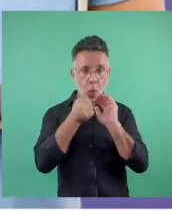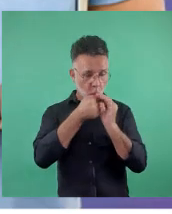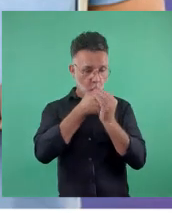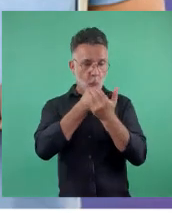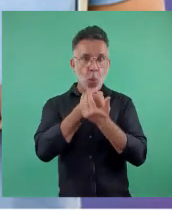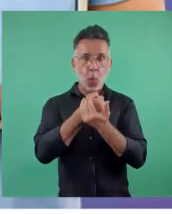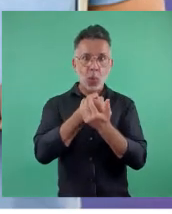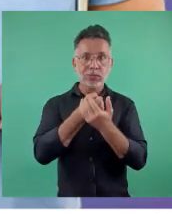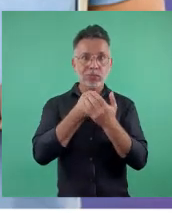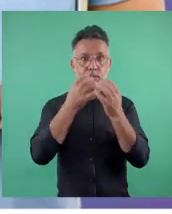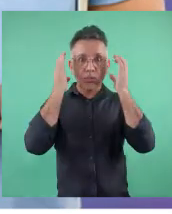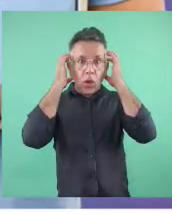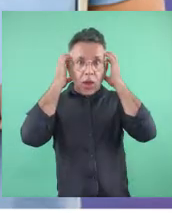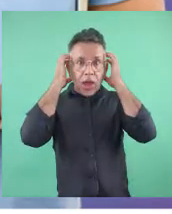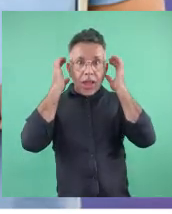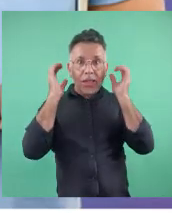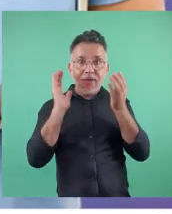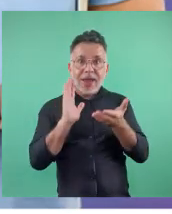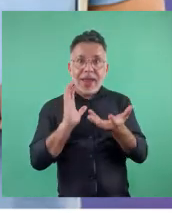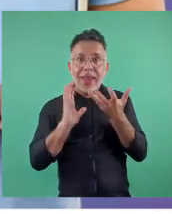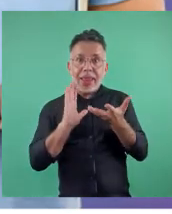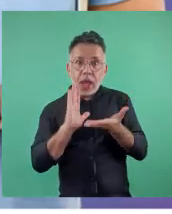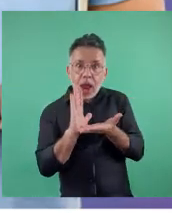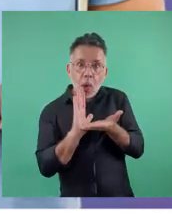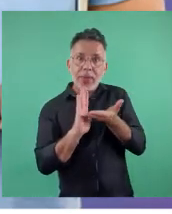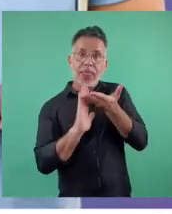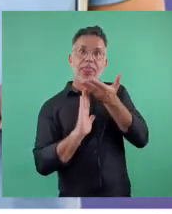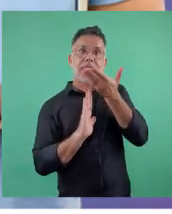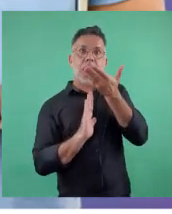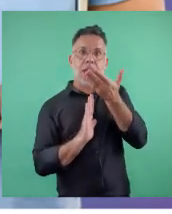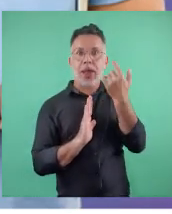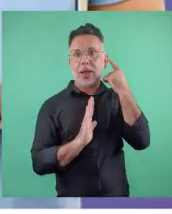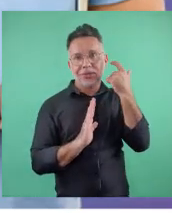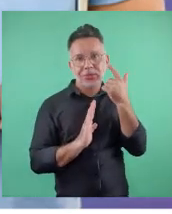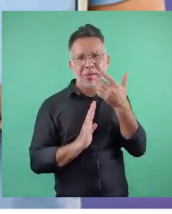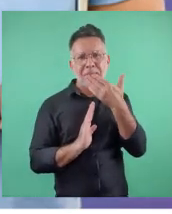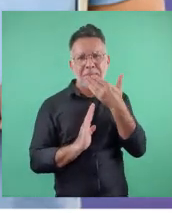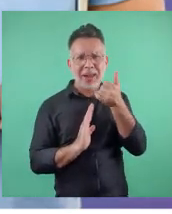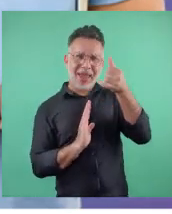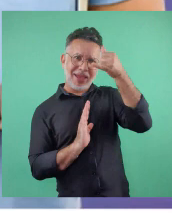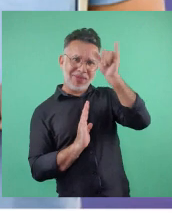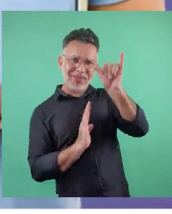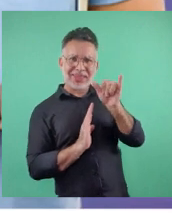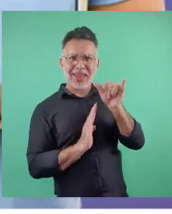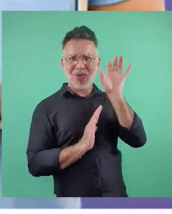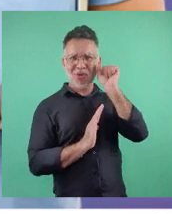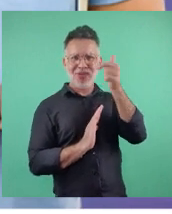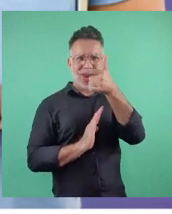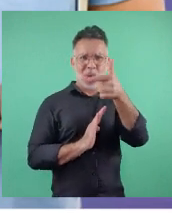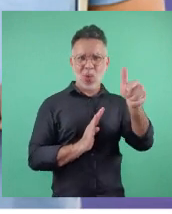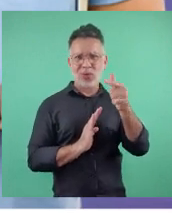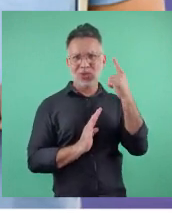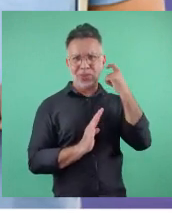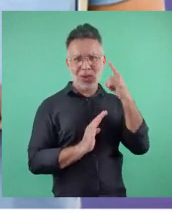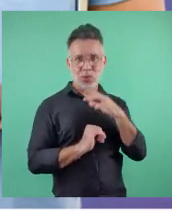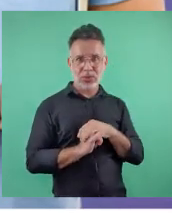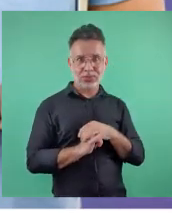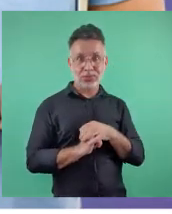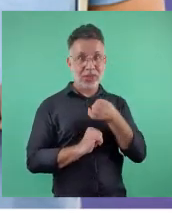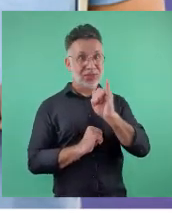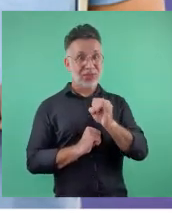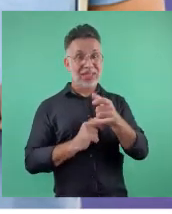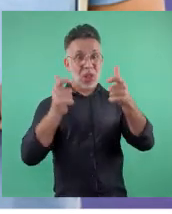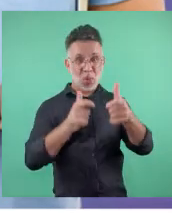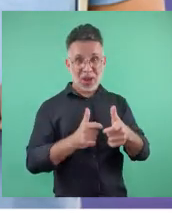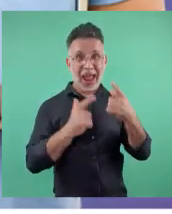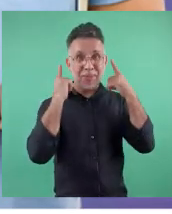tiver um isolamento acústico, você vai ter uma tendência a aumentar esse volume justamente para compensar o barulho. Então, se você está